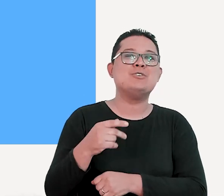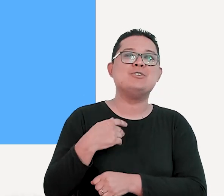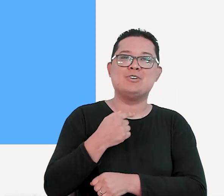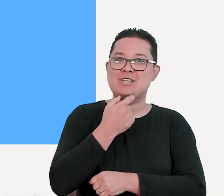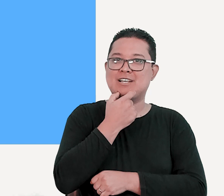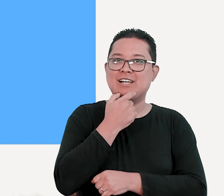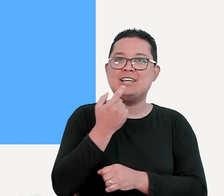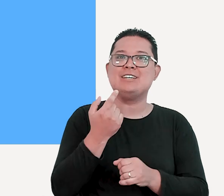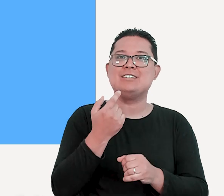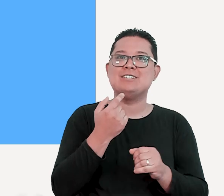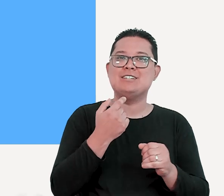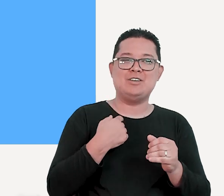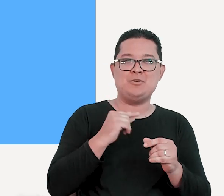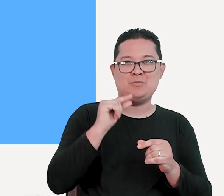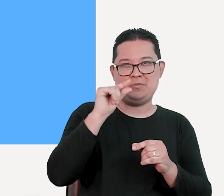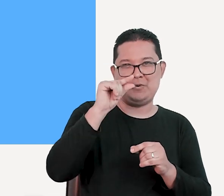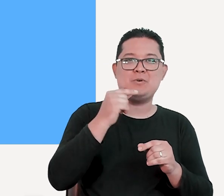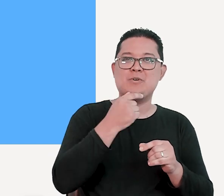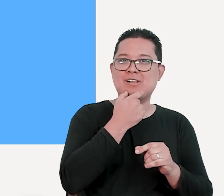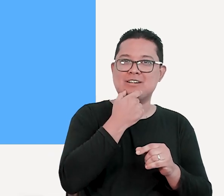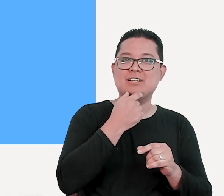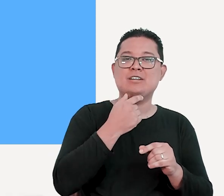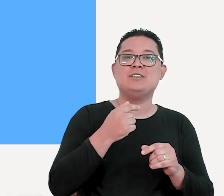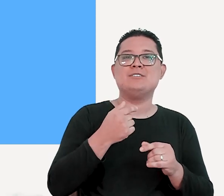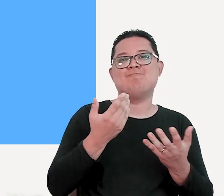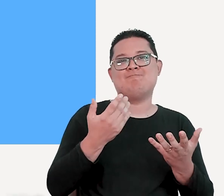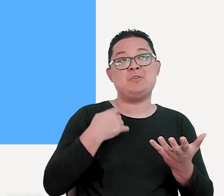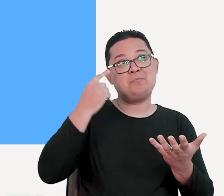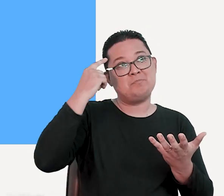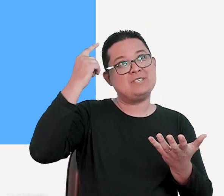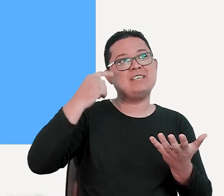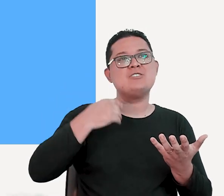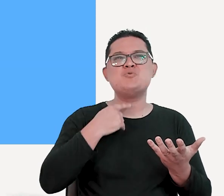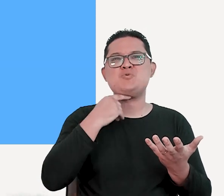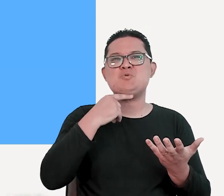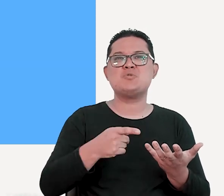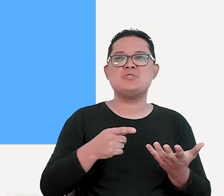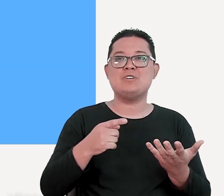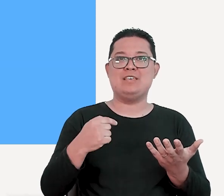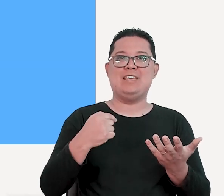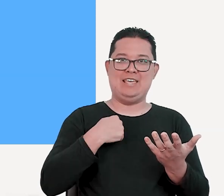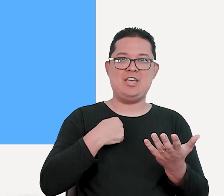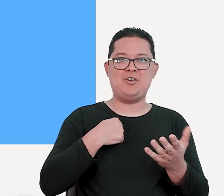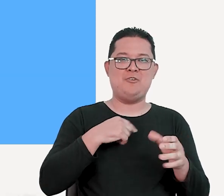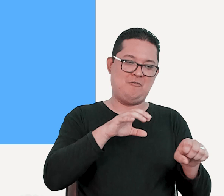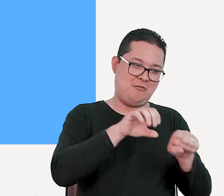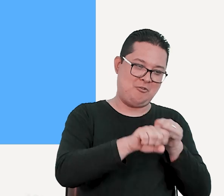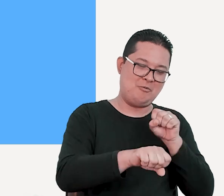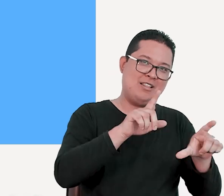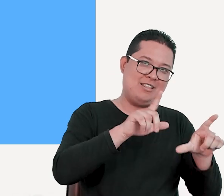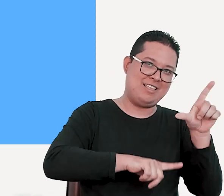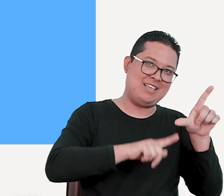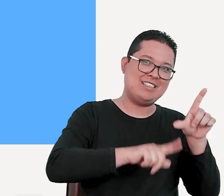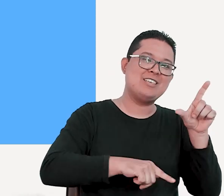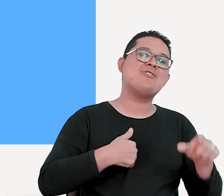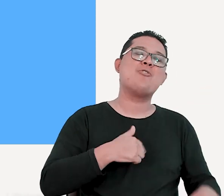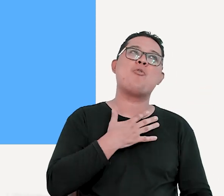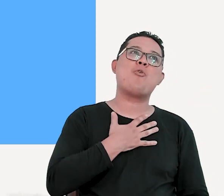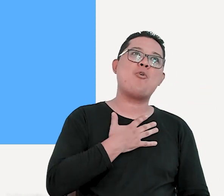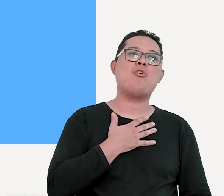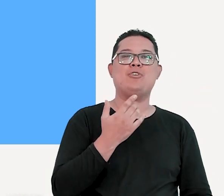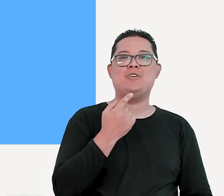conseguiria fazer, porque a gente se cobra demais, e assim, abrindo um parênteses aqui, gente, eu sou formada em letras, então eu gosto de falar as